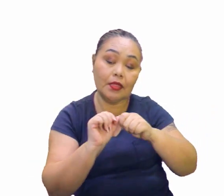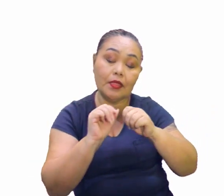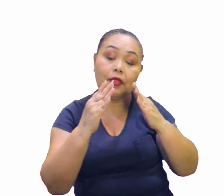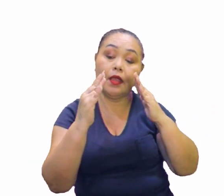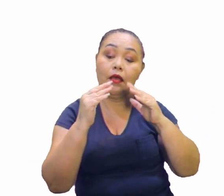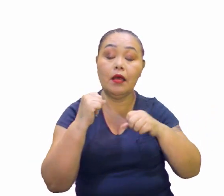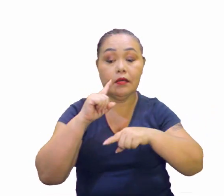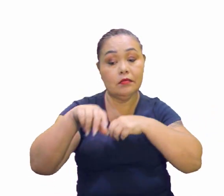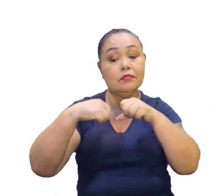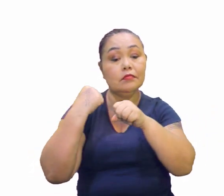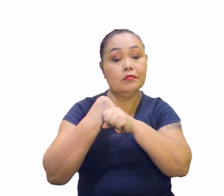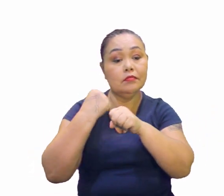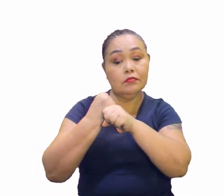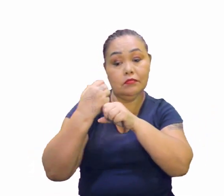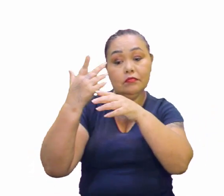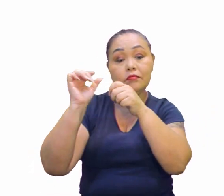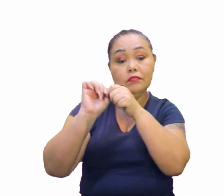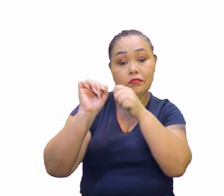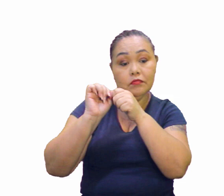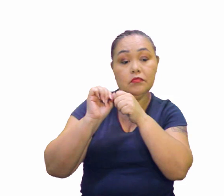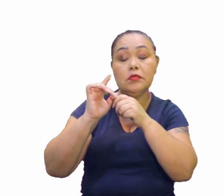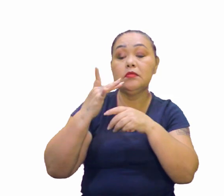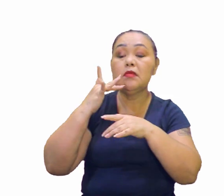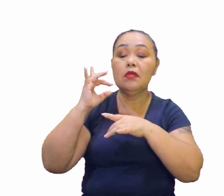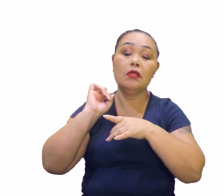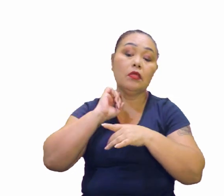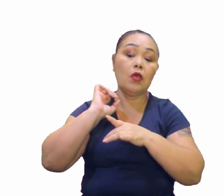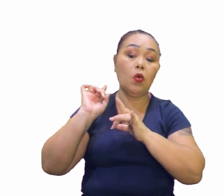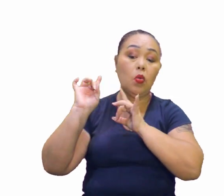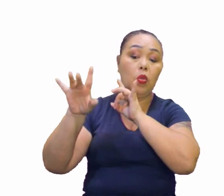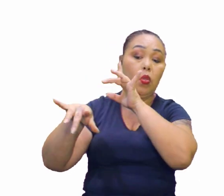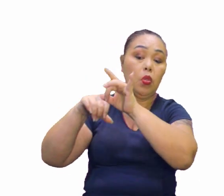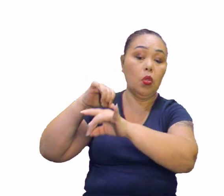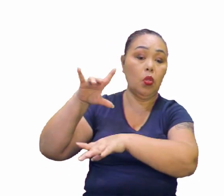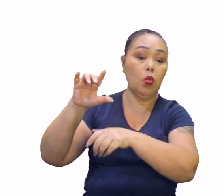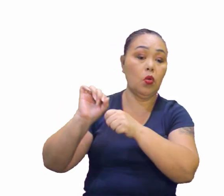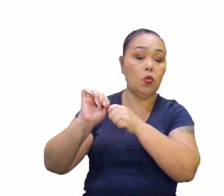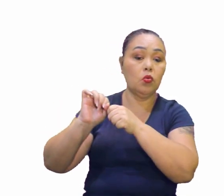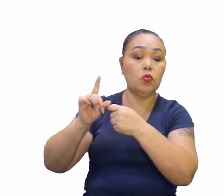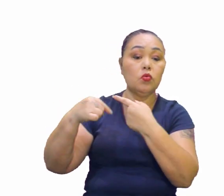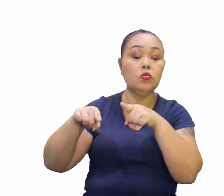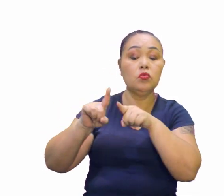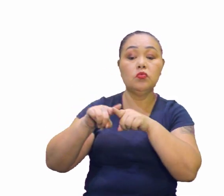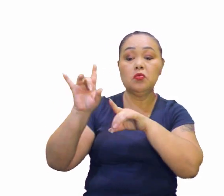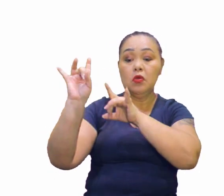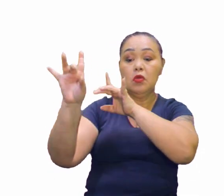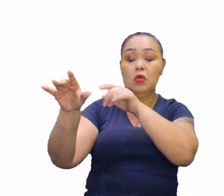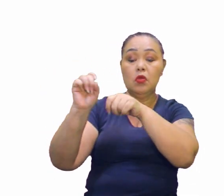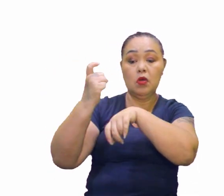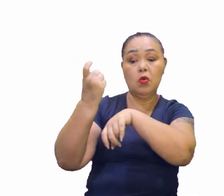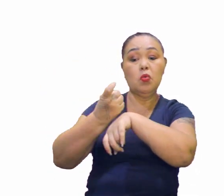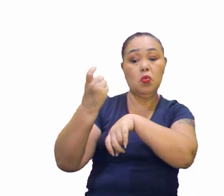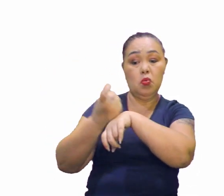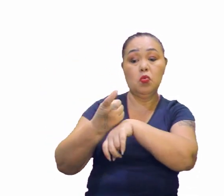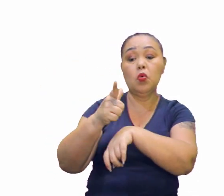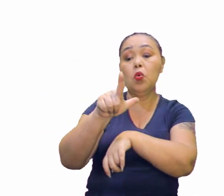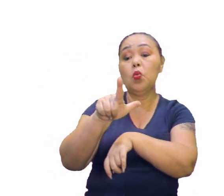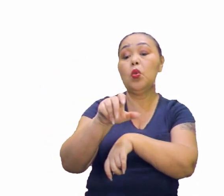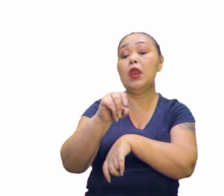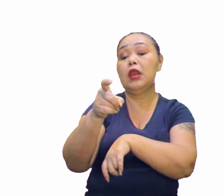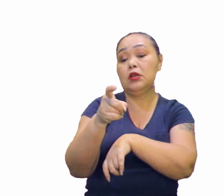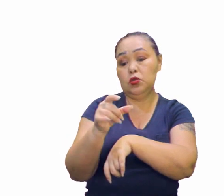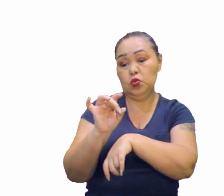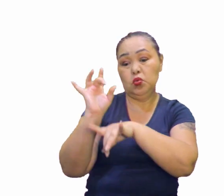tem despejo de esgoto urbano, descarte de resíduos sólidos, o lixo, né?